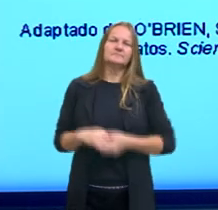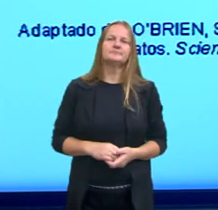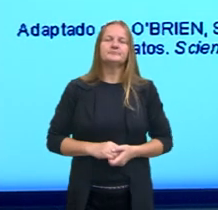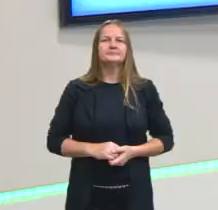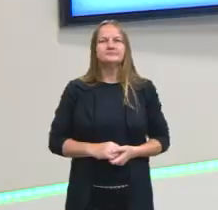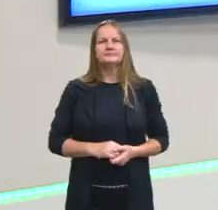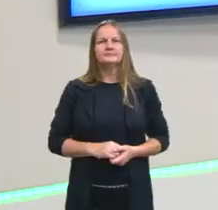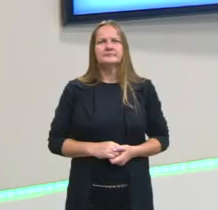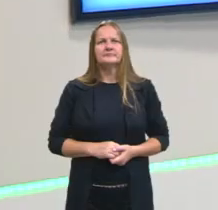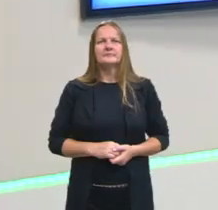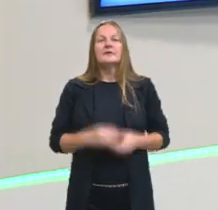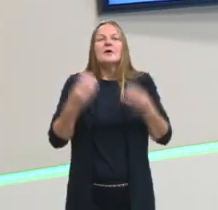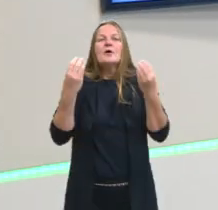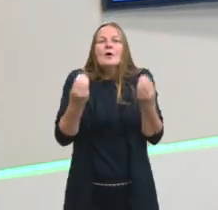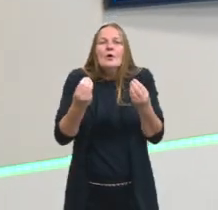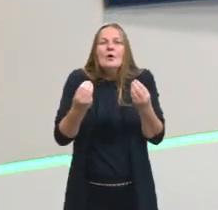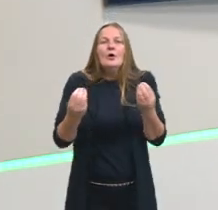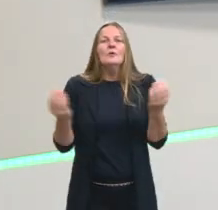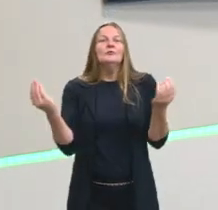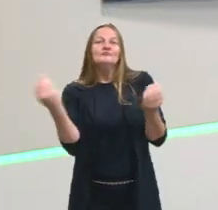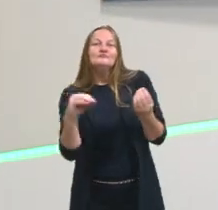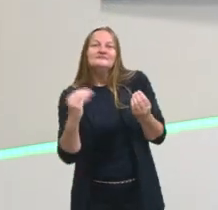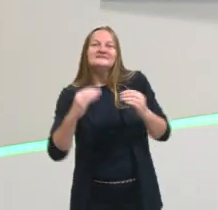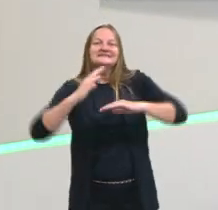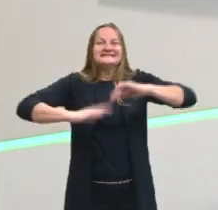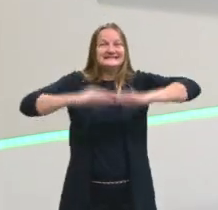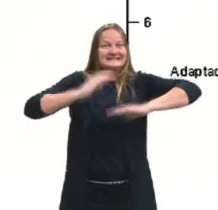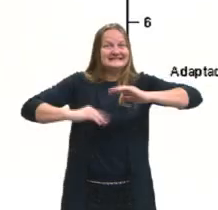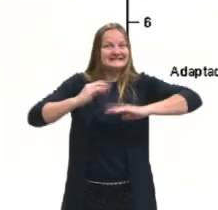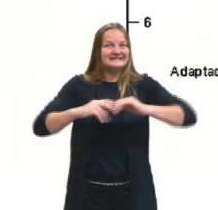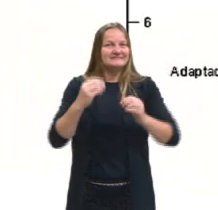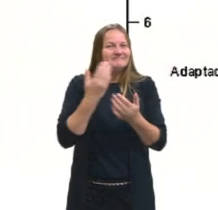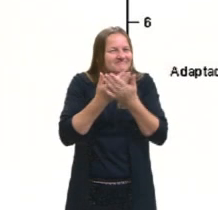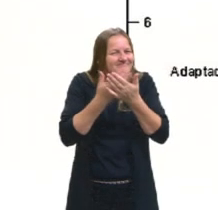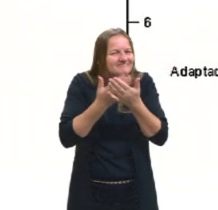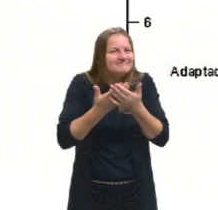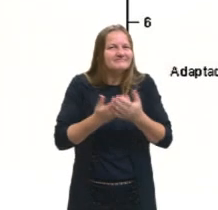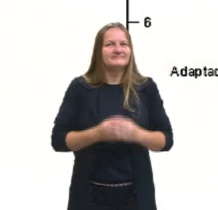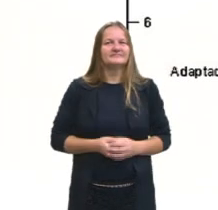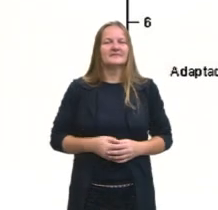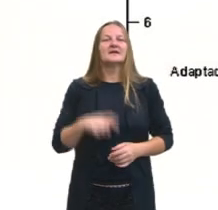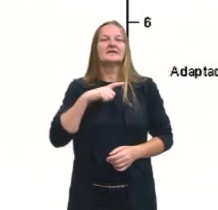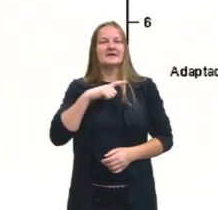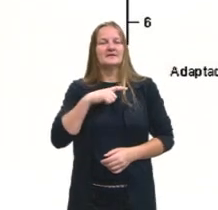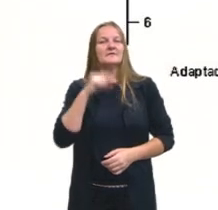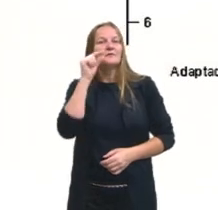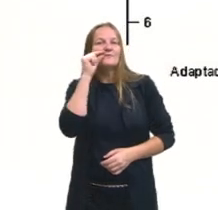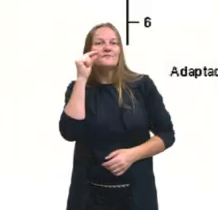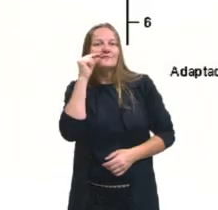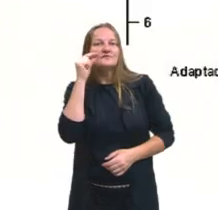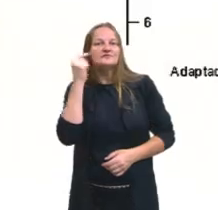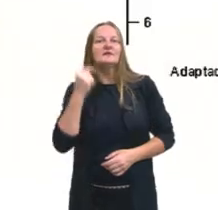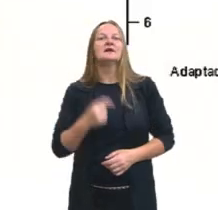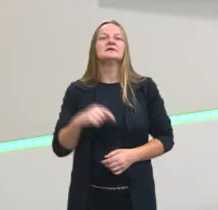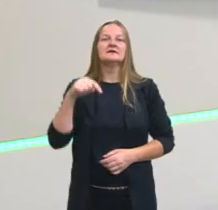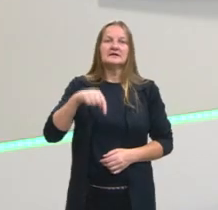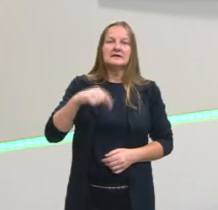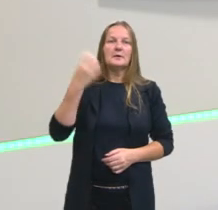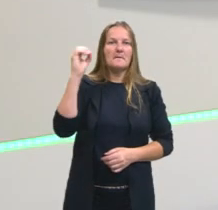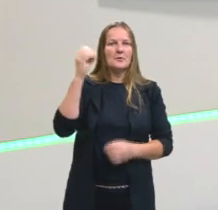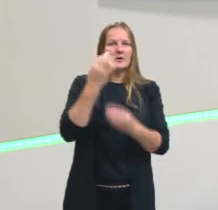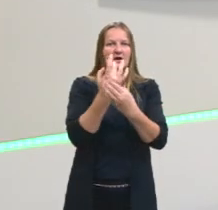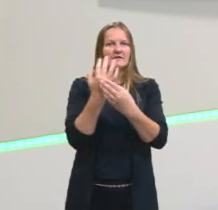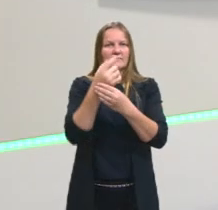tá bom como é que nós vamos colocar isso em prática Então eu peguei uma questão de vestibular na UFRGS do ano de